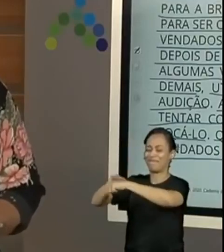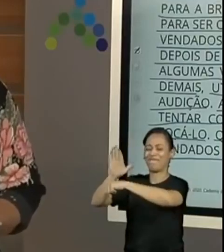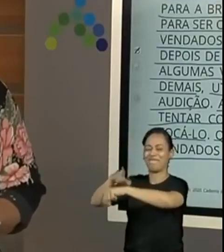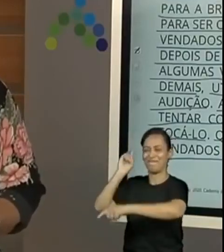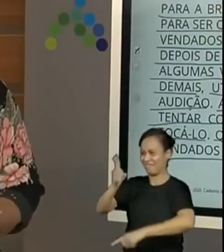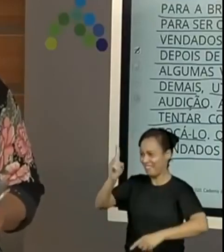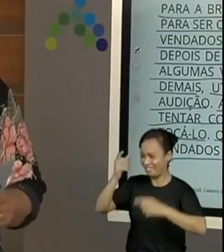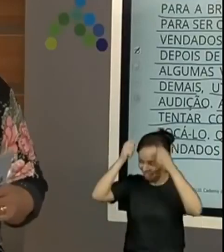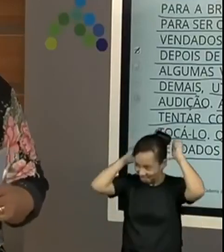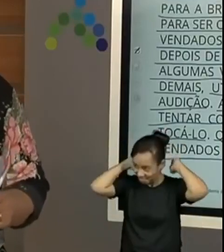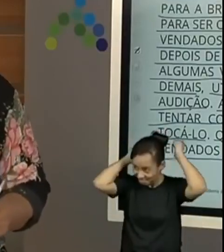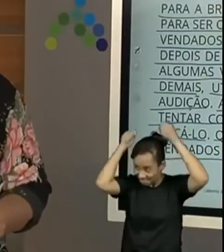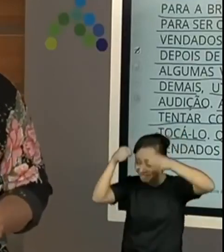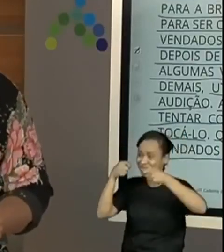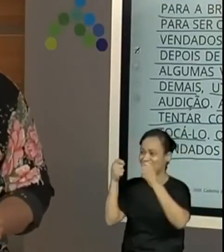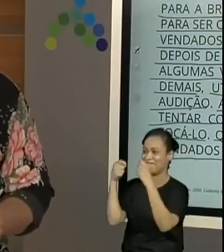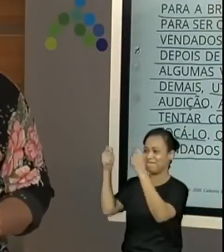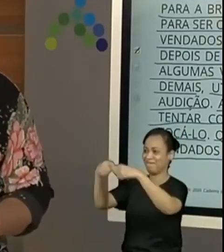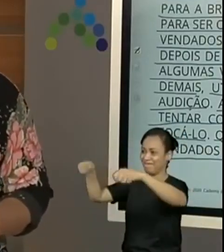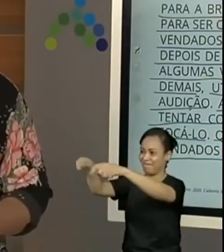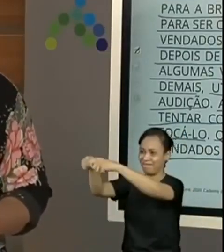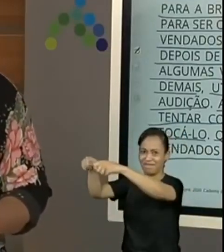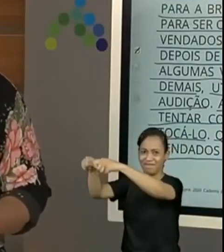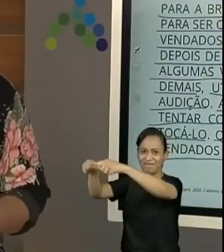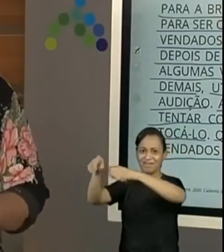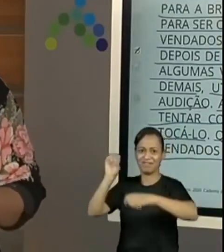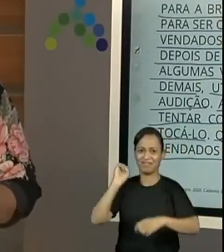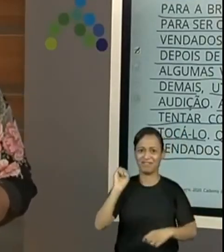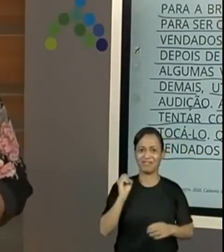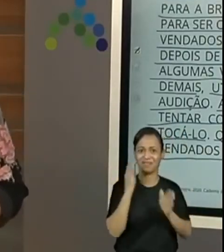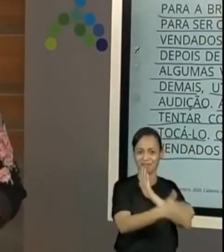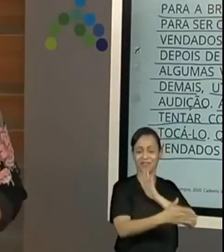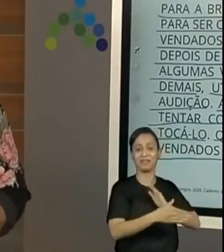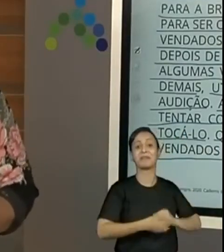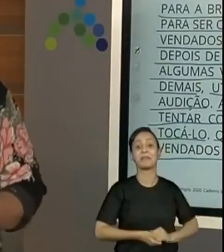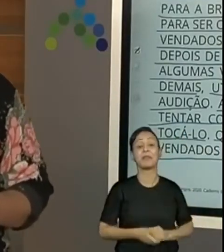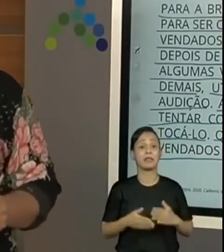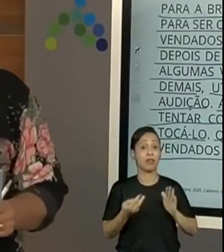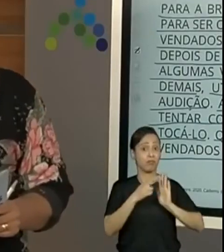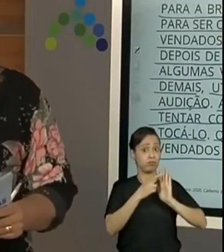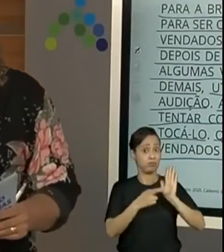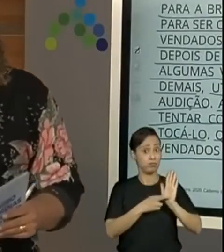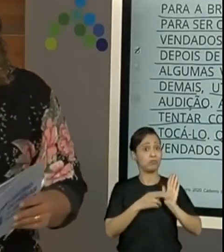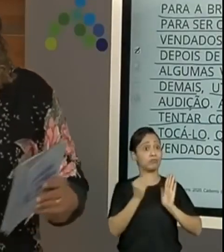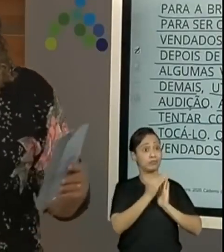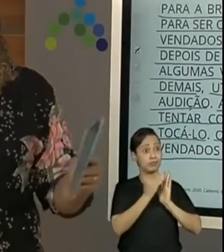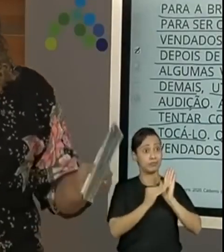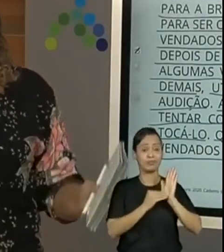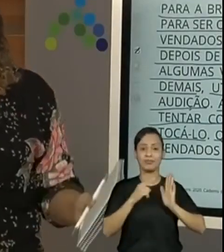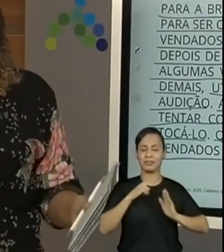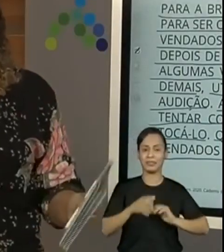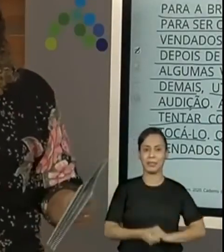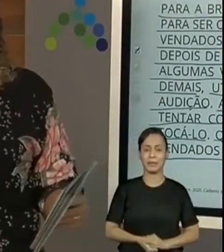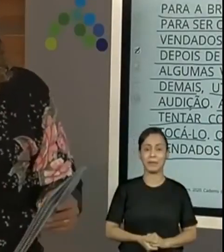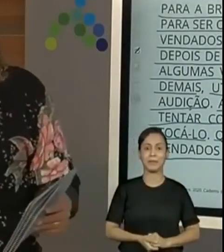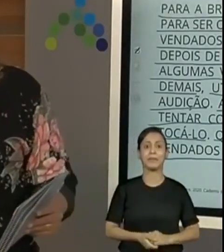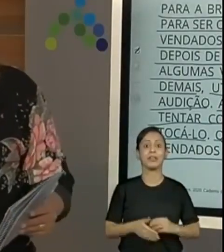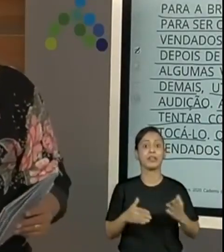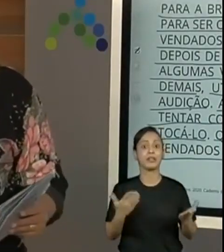audição. Viram como está organizado esse texto de regras de brincadeira? Primeira